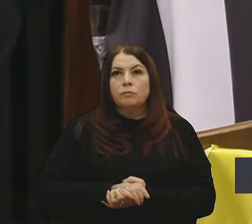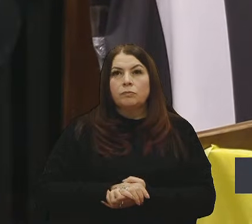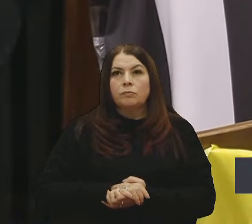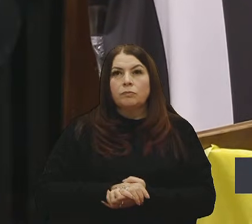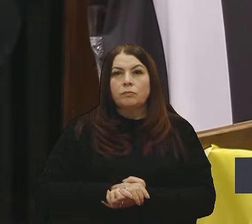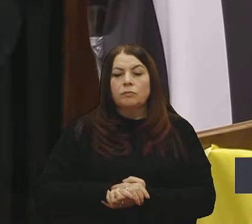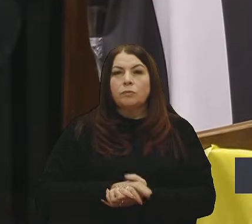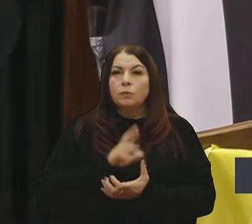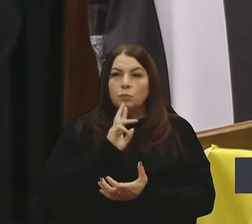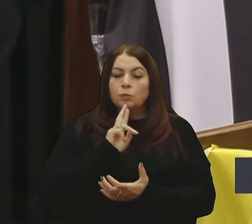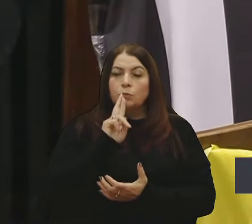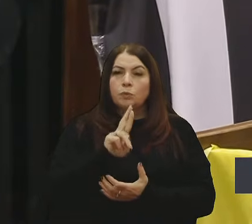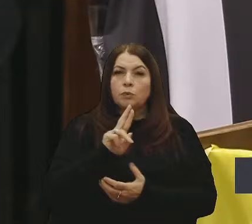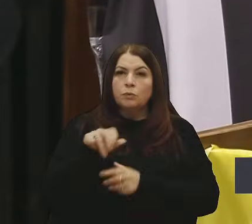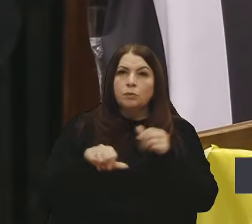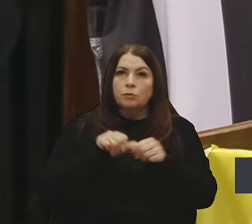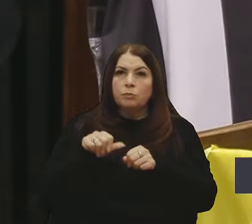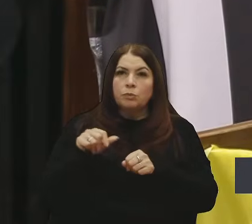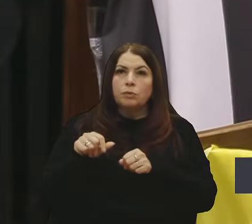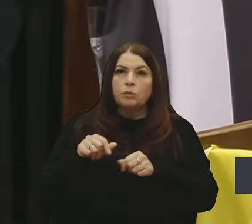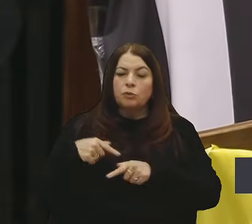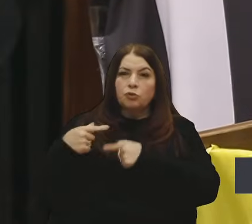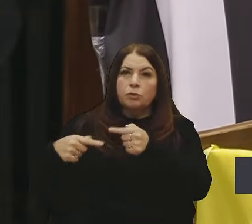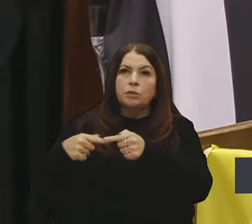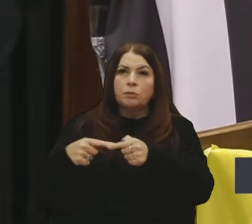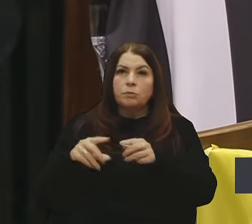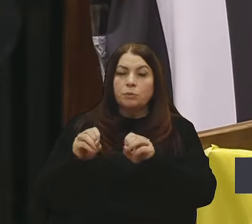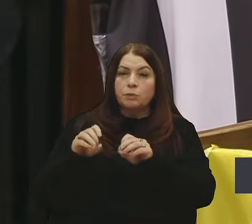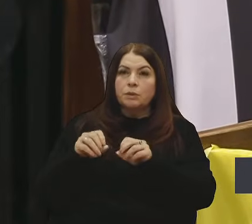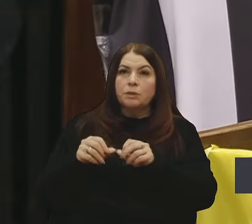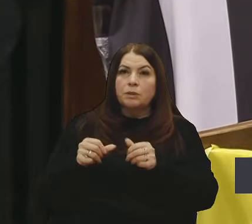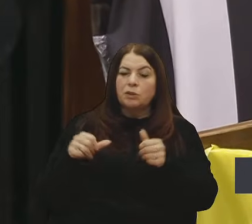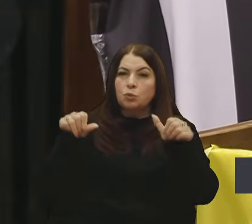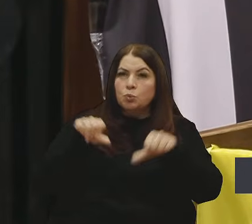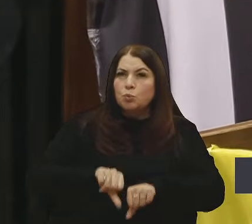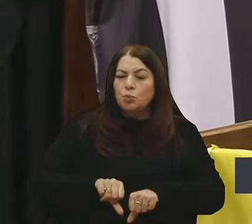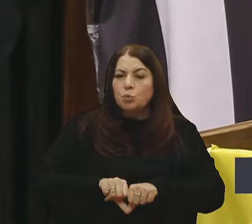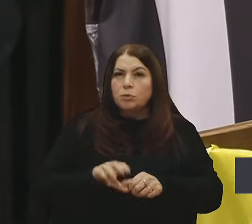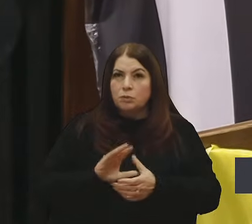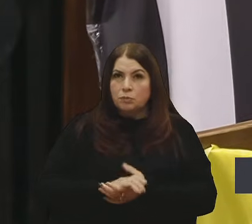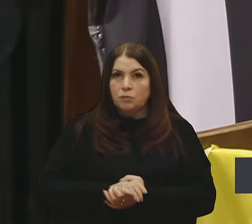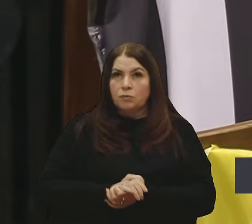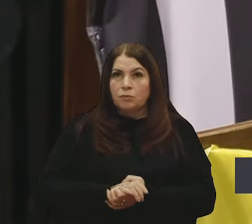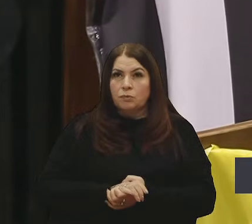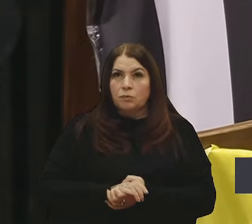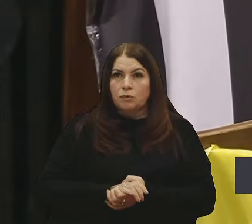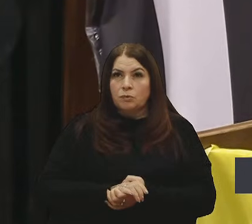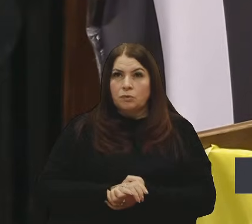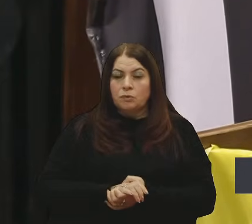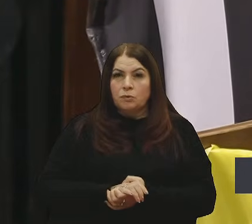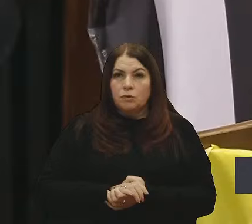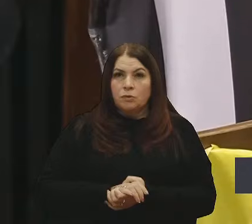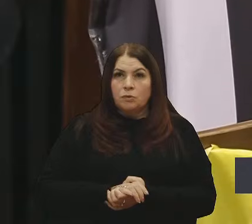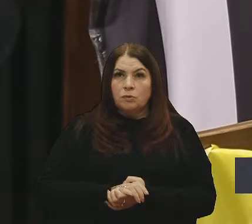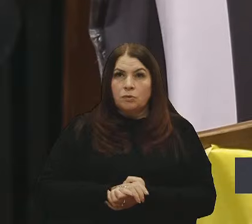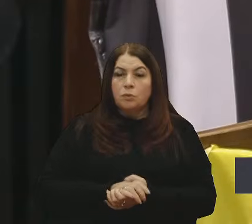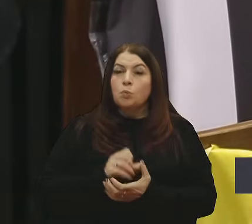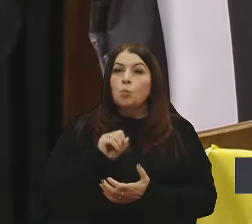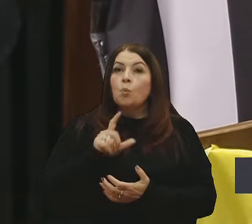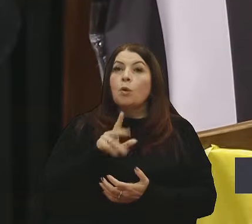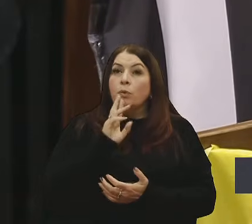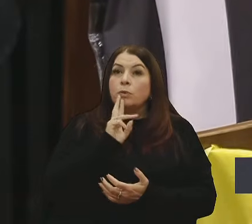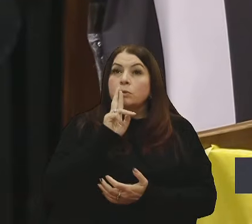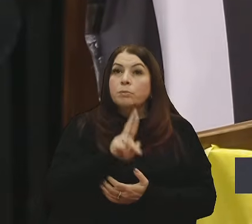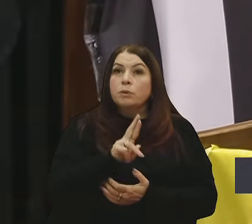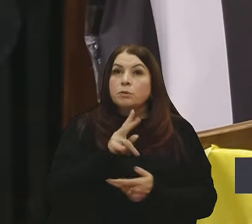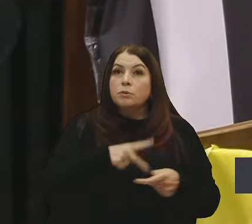E o resultado dessas mudanças foi uma geração que teve o seu ensino destruído sistematicamente. E aí, qual que é a resposta do